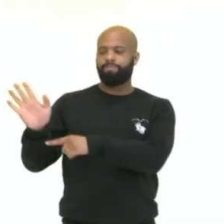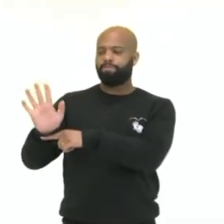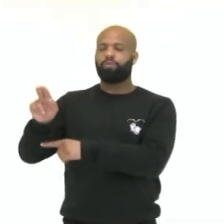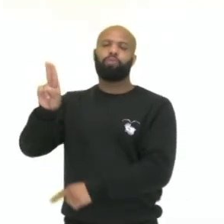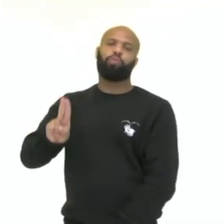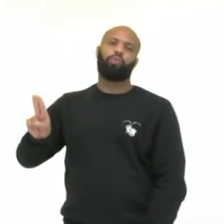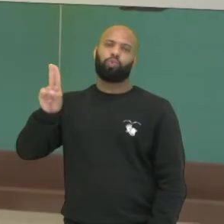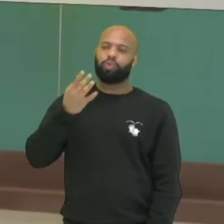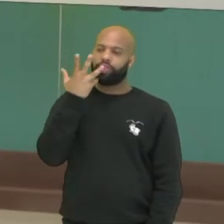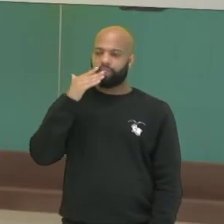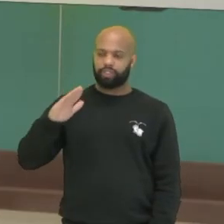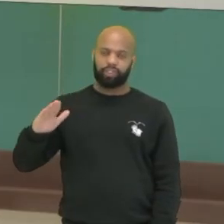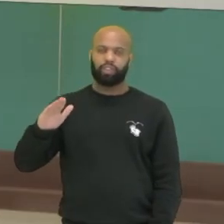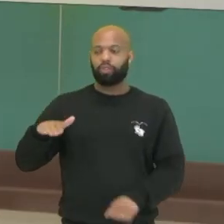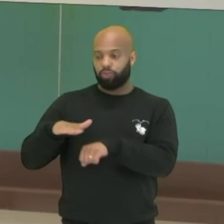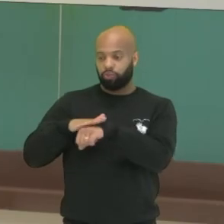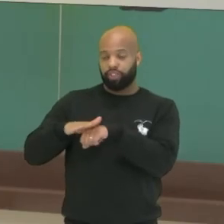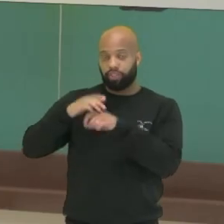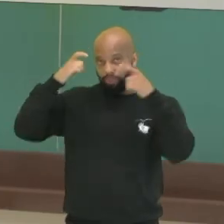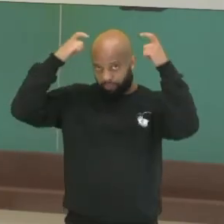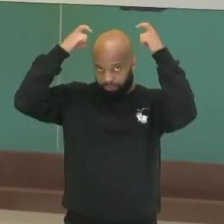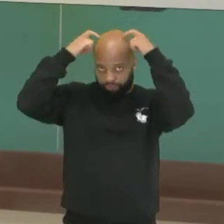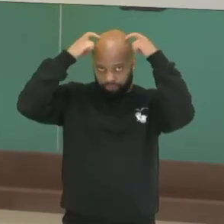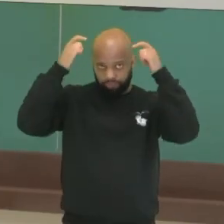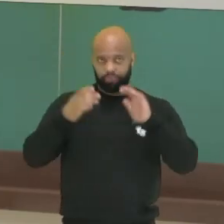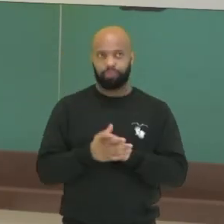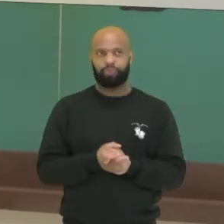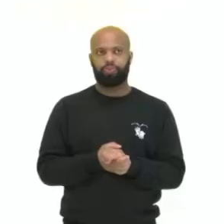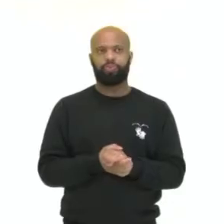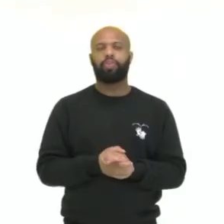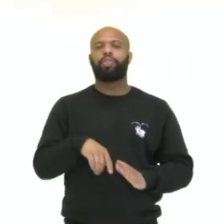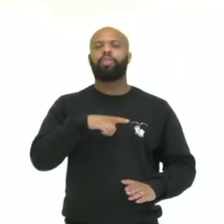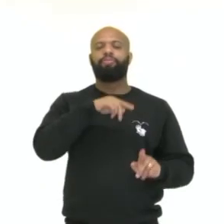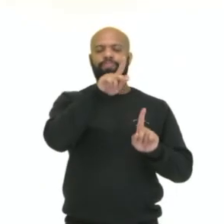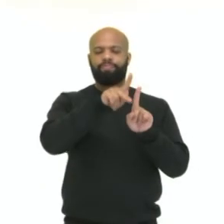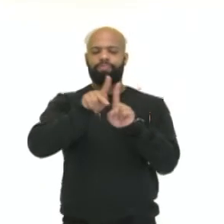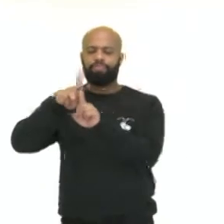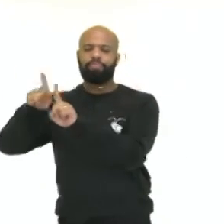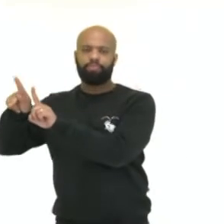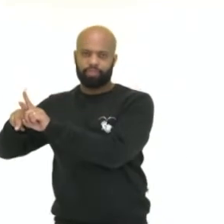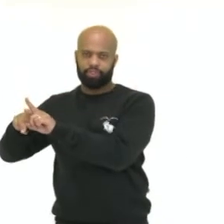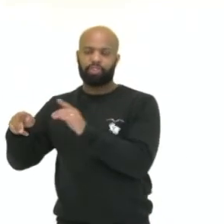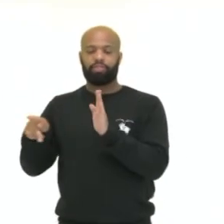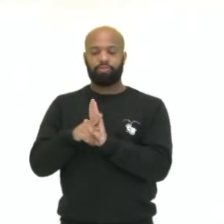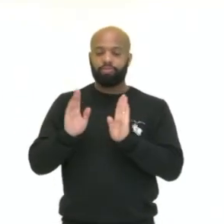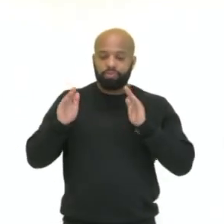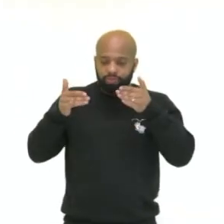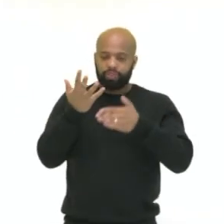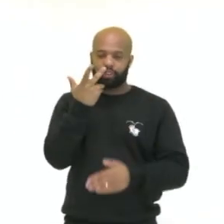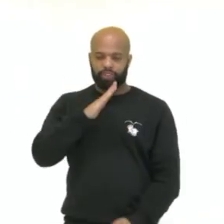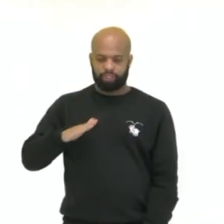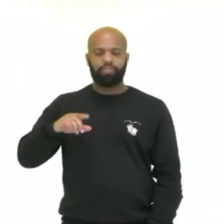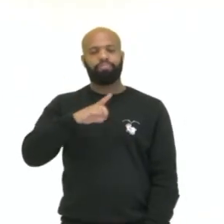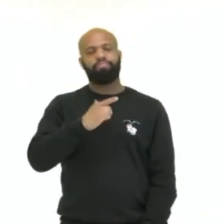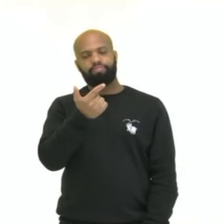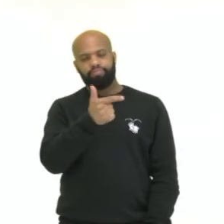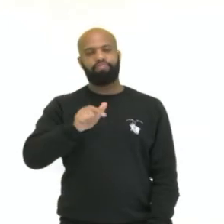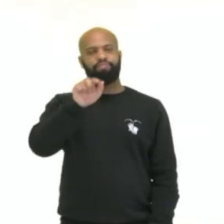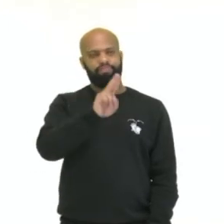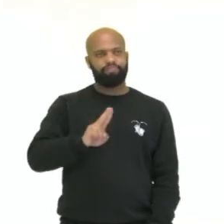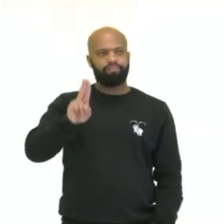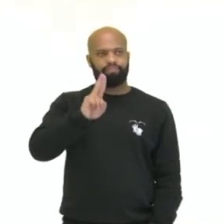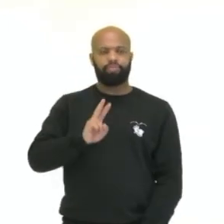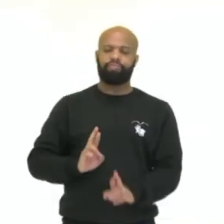criança falando ali com os ursinhos. Personagens ou apresentadores infantis, a criança novamente retomando ali